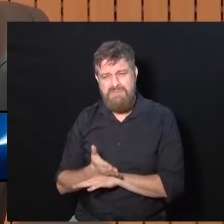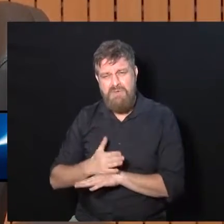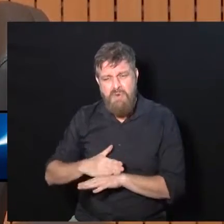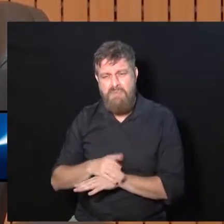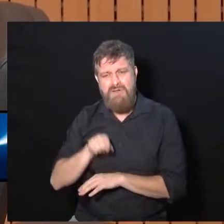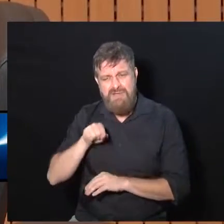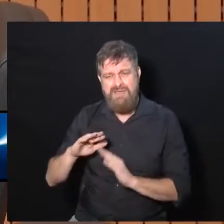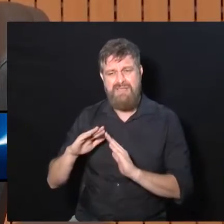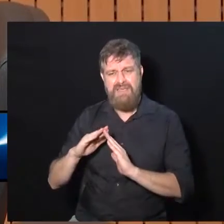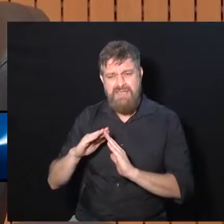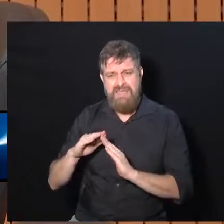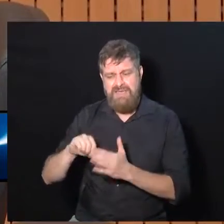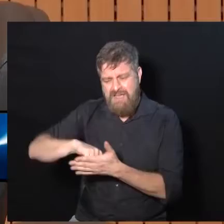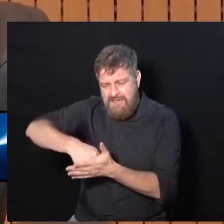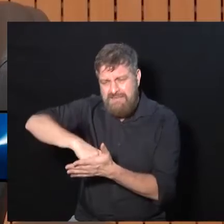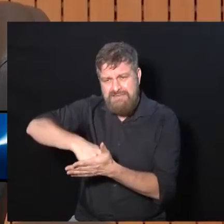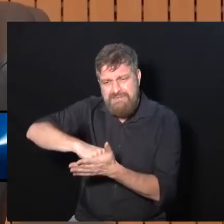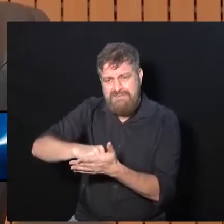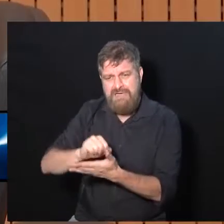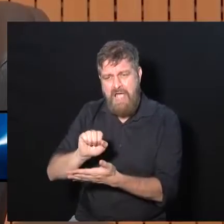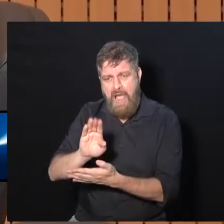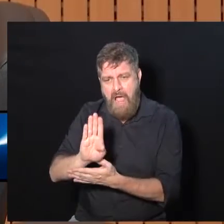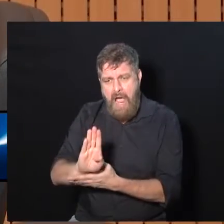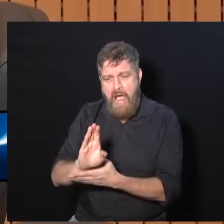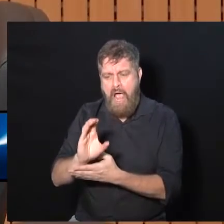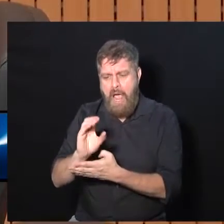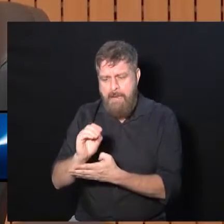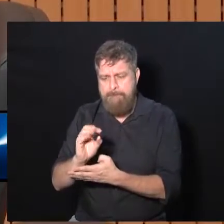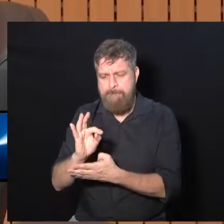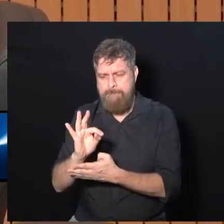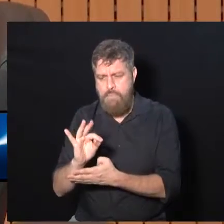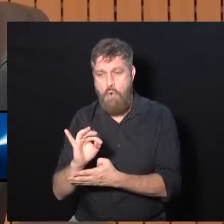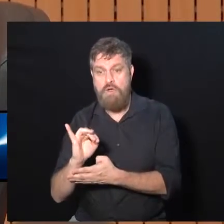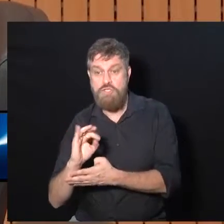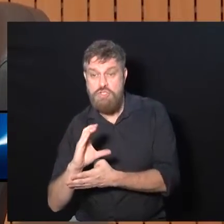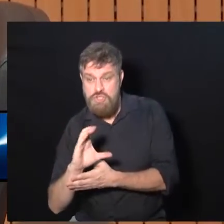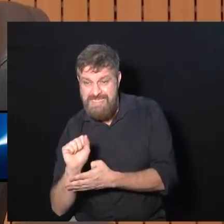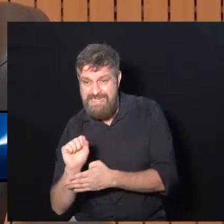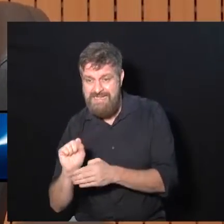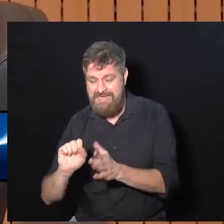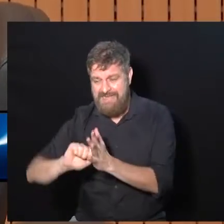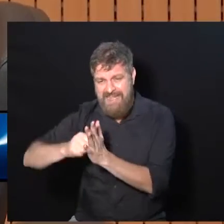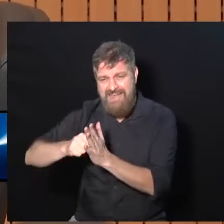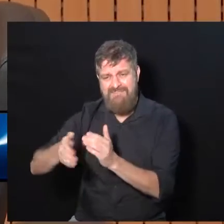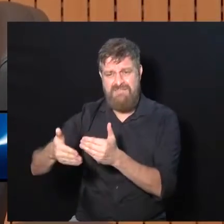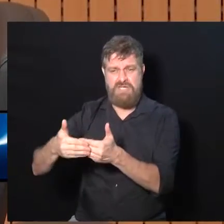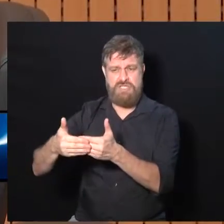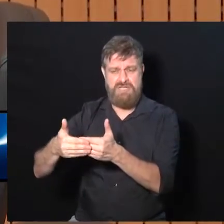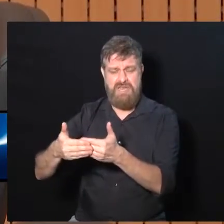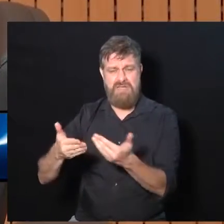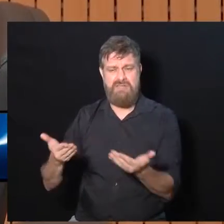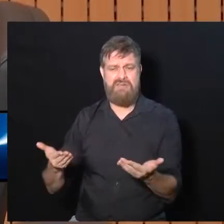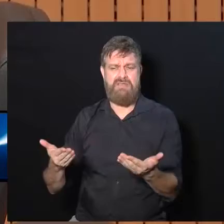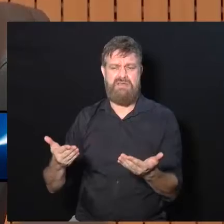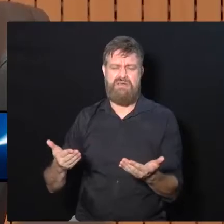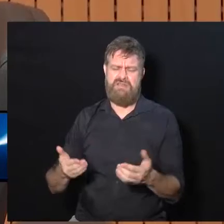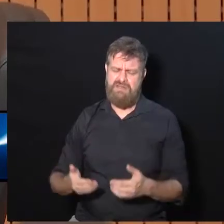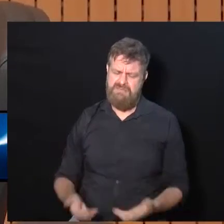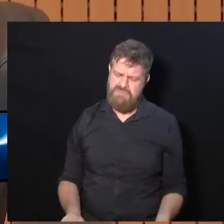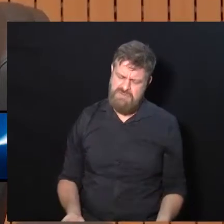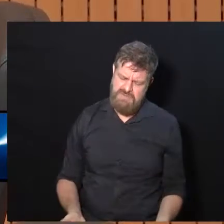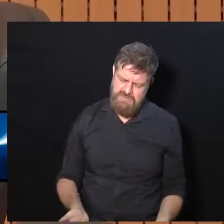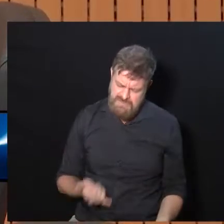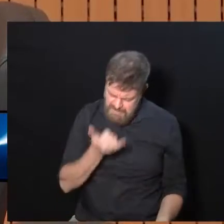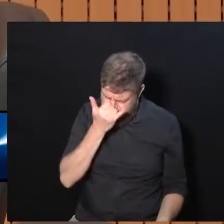da Família permanece fechada. Eu acho que nós, não somente eu, mas o Rossini e todos os outros vereadores aqui, apoiam